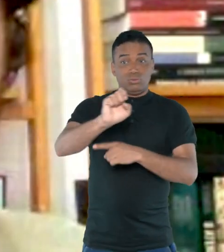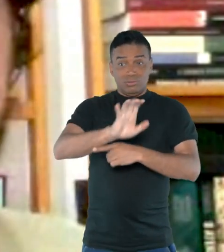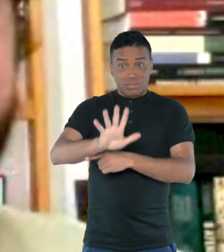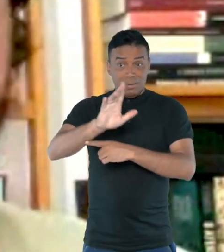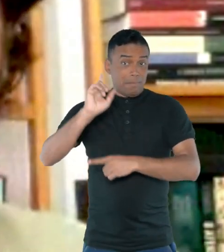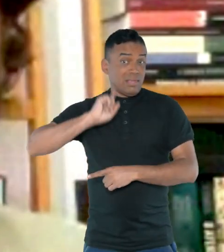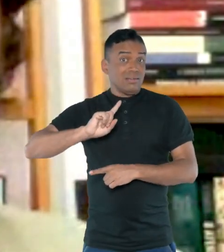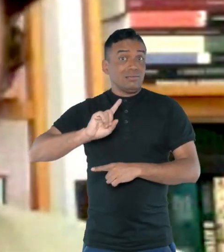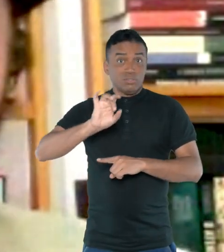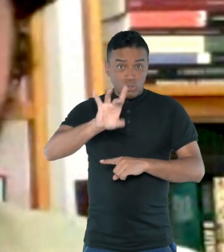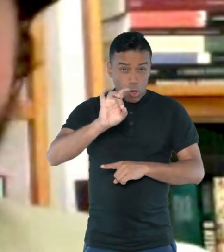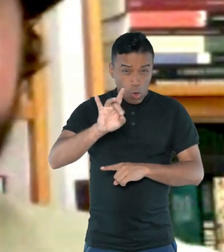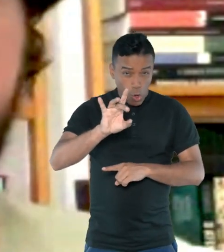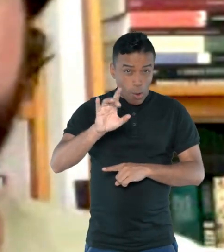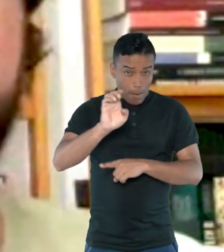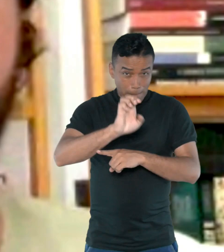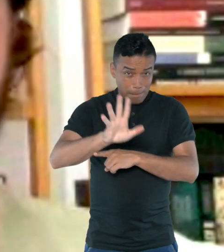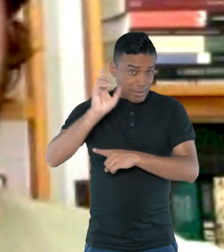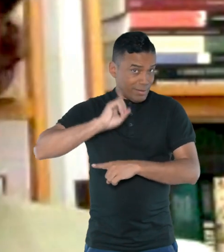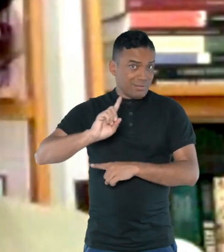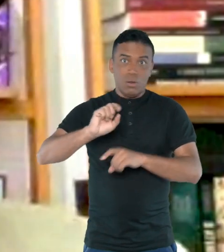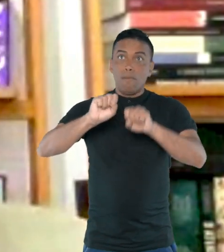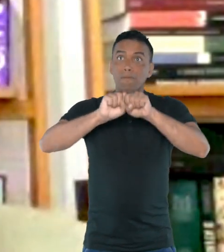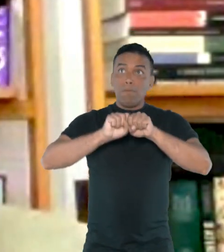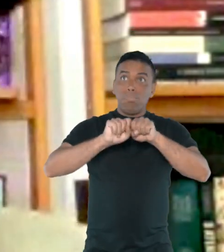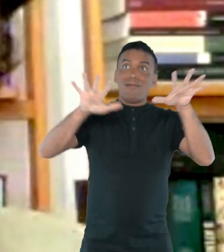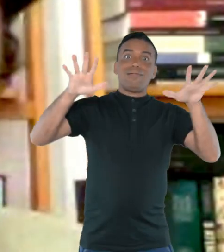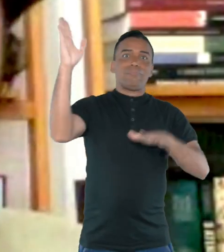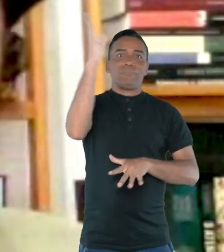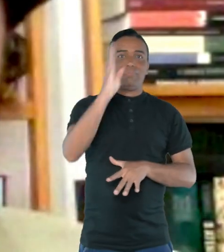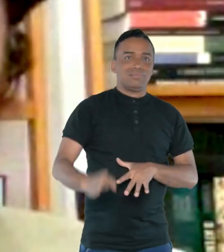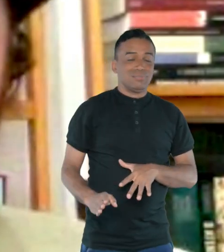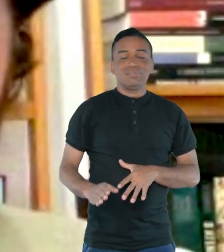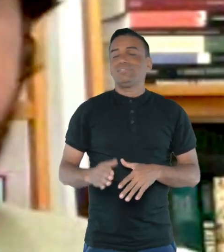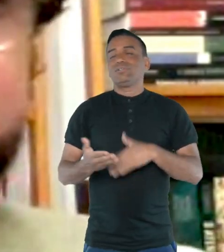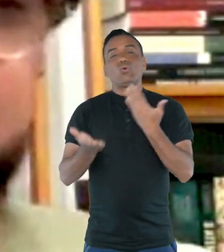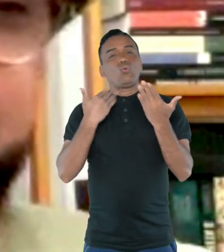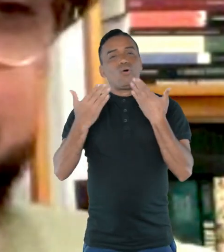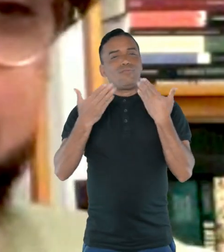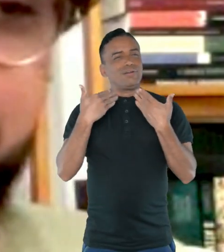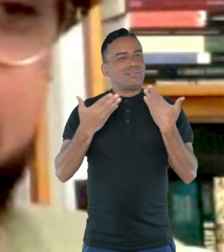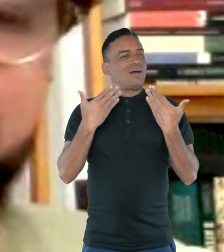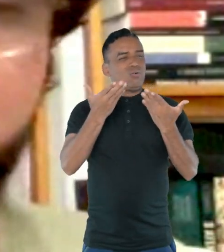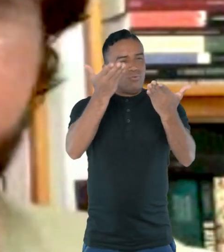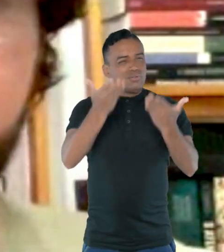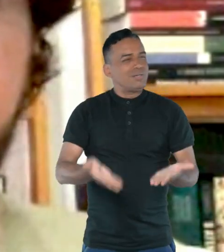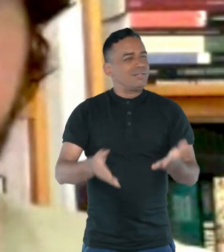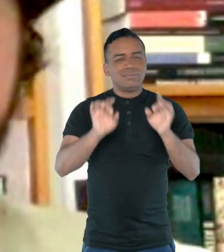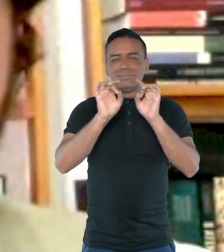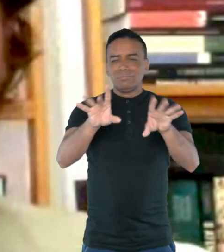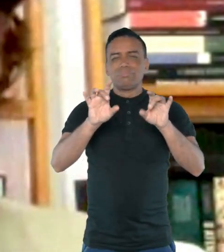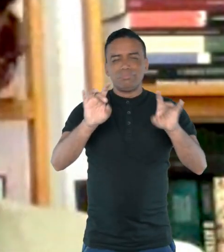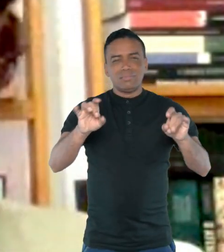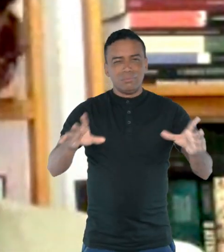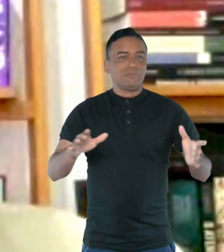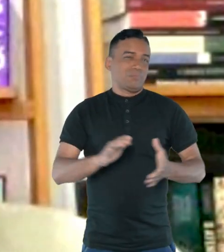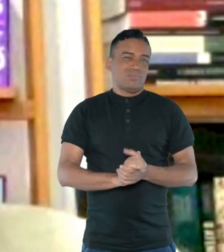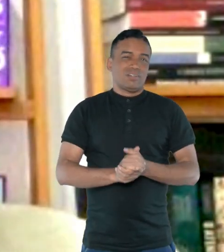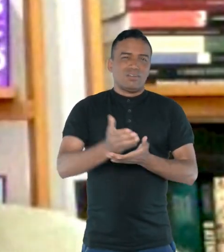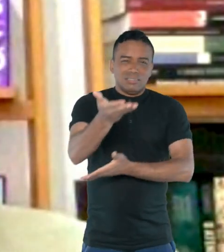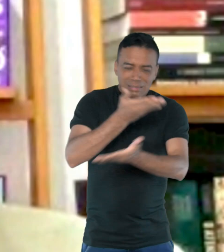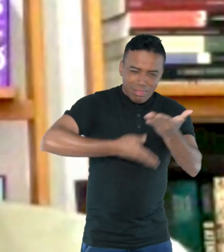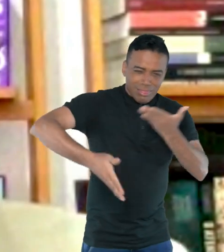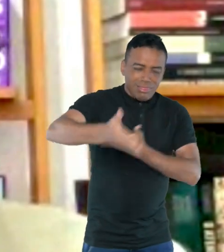sim do Brasil, por extensão, e conversar com você especialmente, né? Ter esse bate-papo mediado por você, para mim,